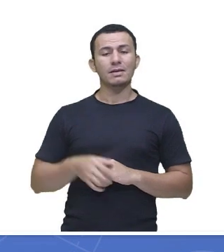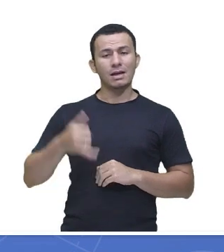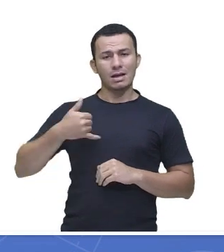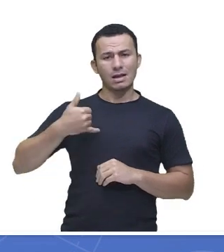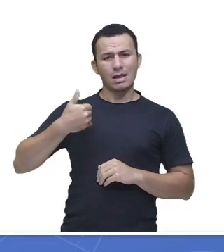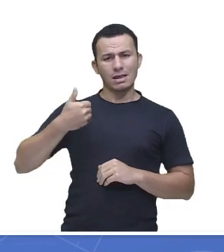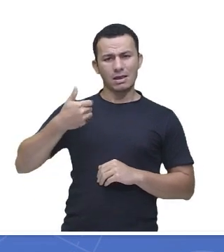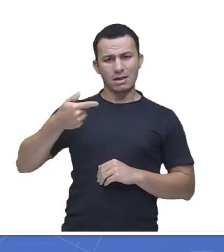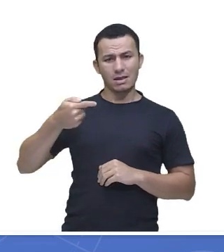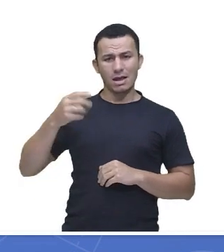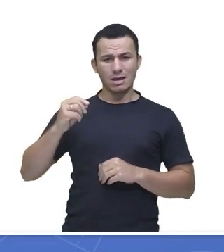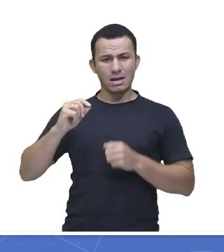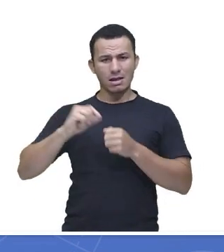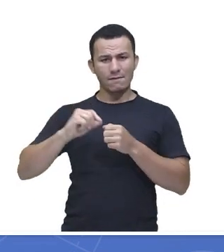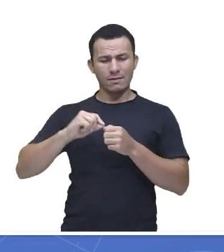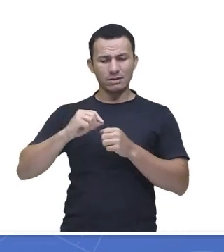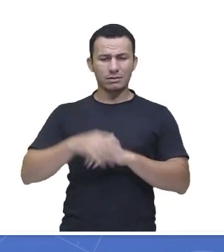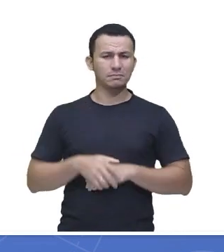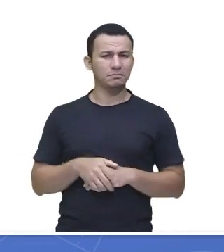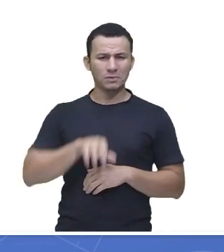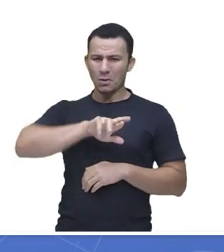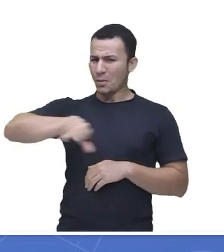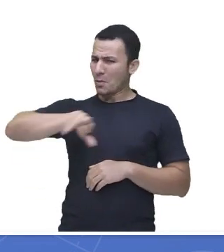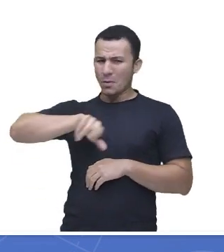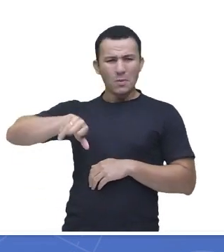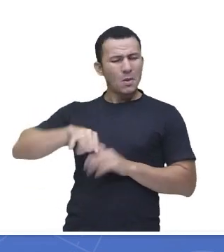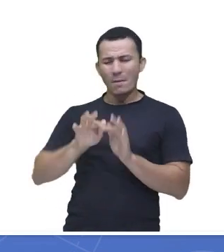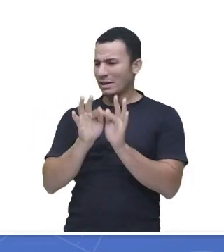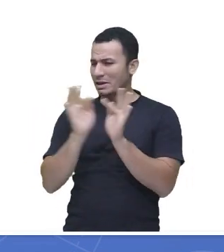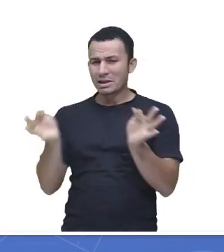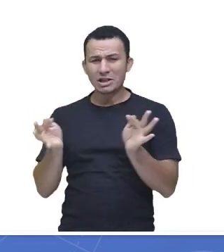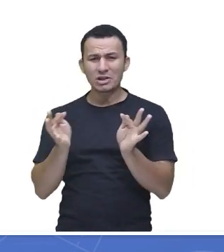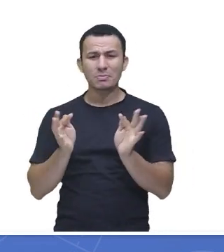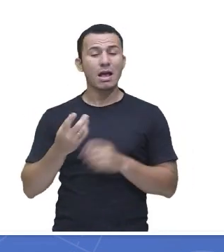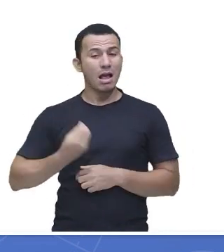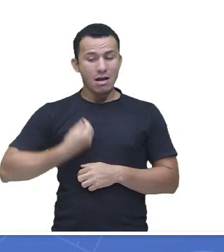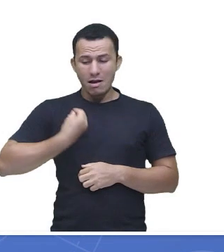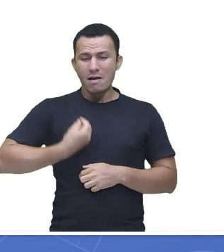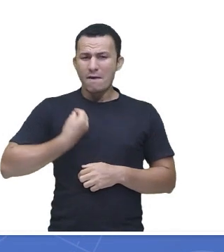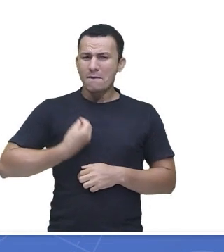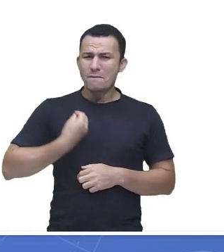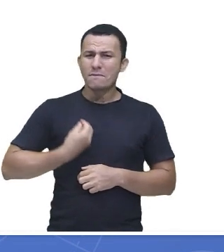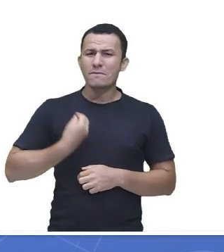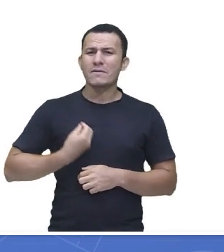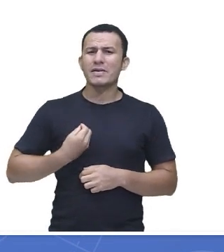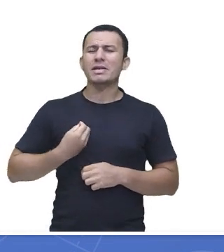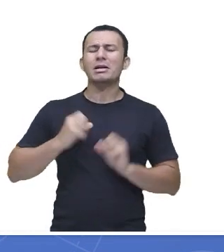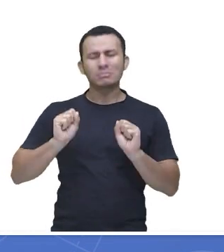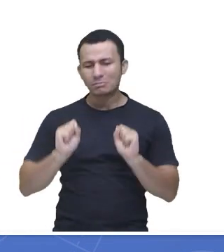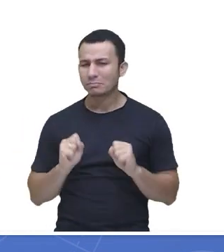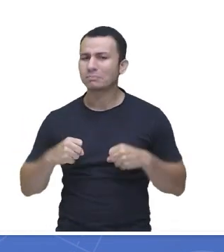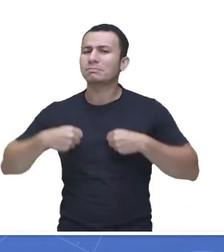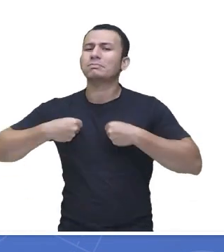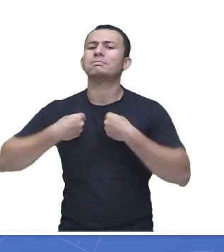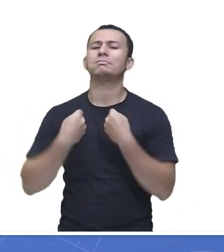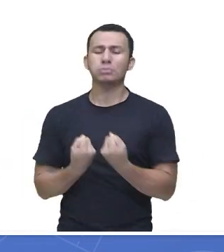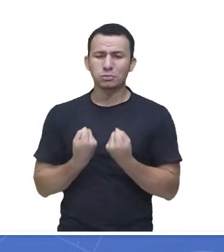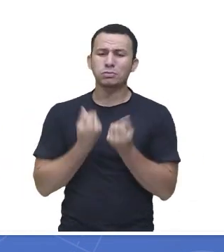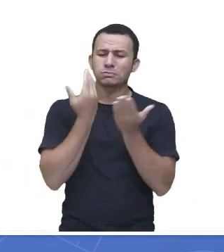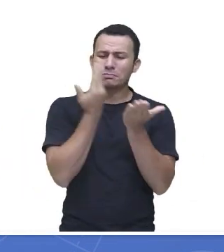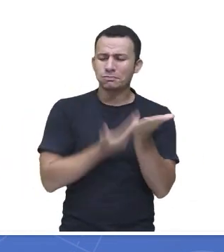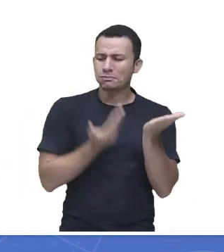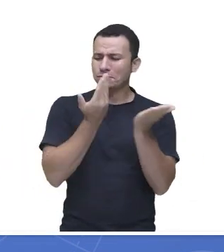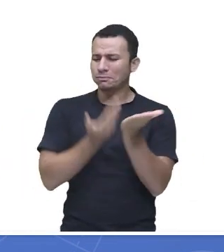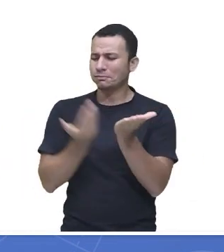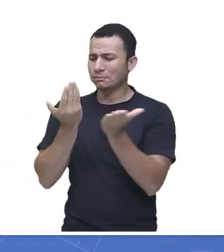Fazer 70 anos não é simples. A vida exige, para o conseguirmos, perdas e perdas